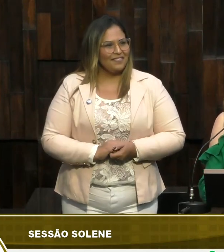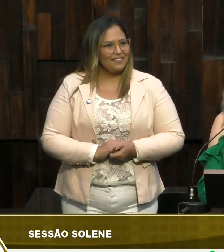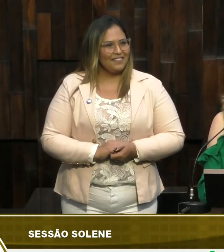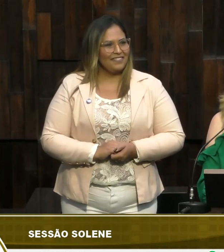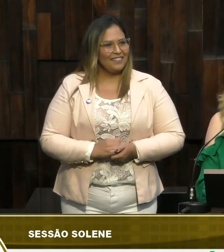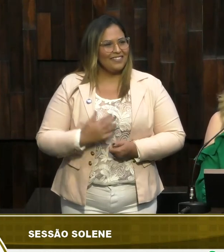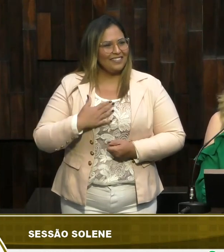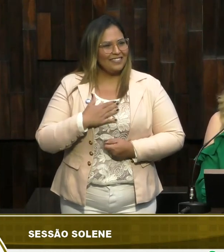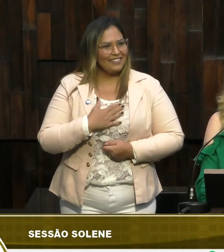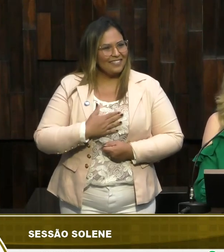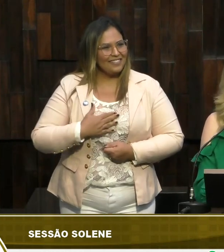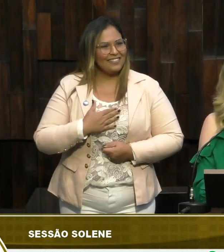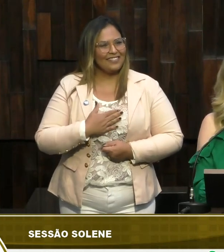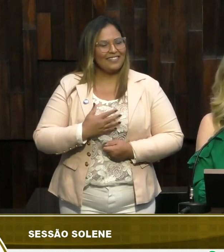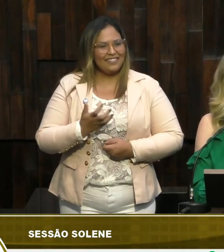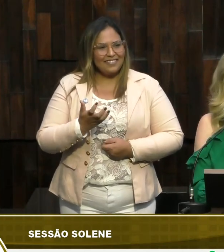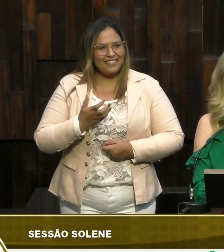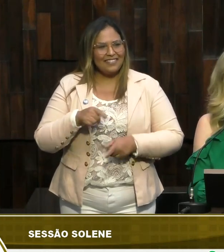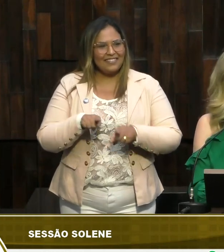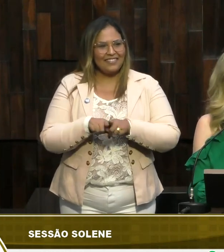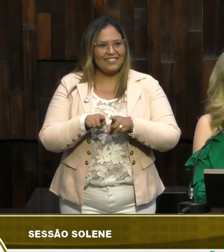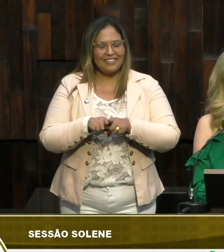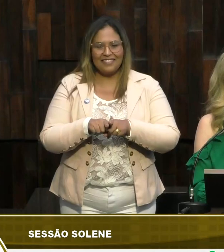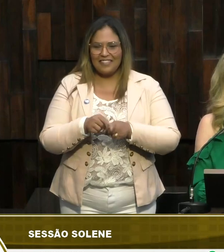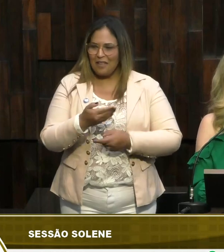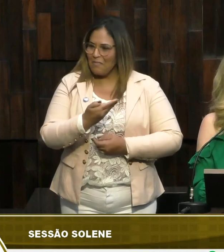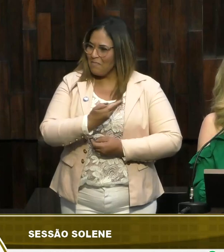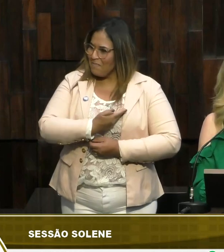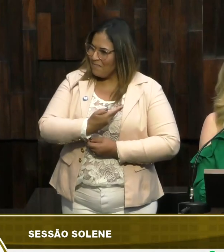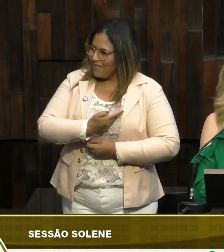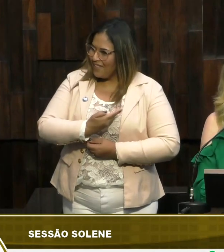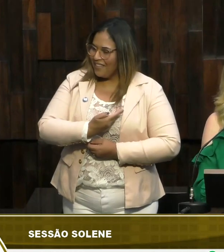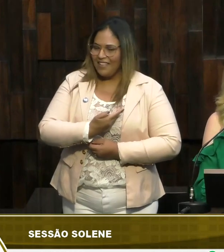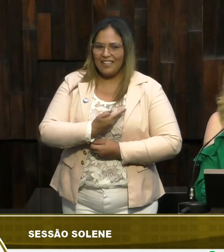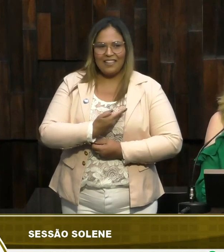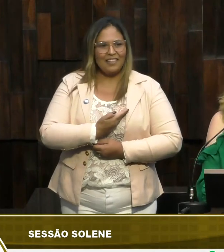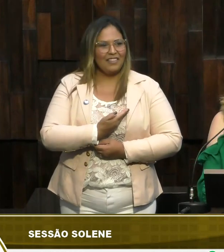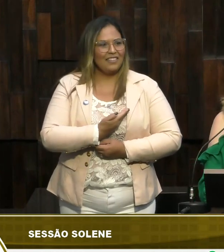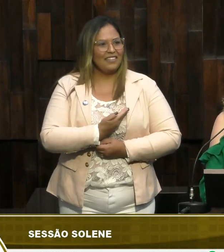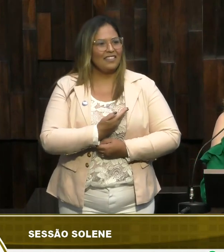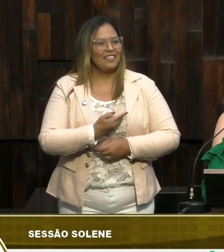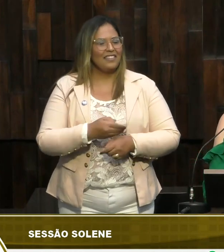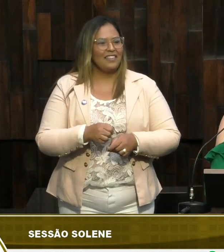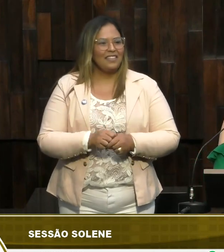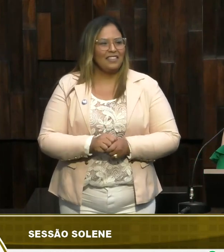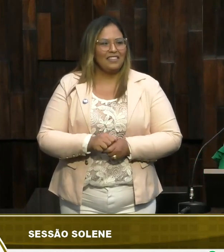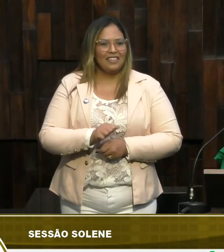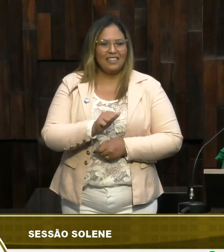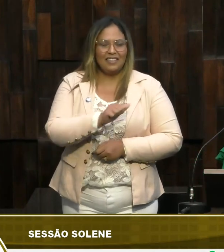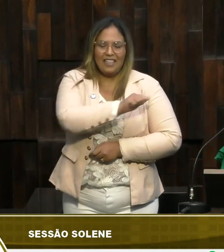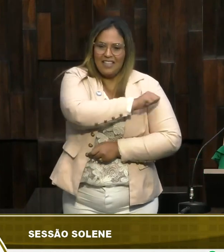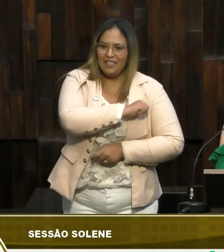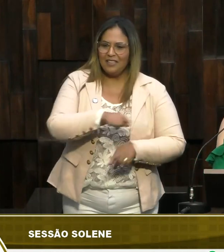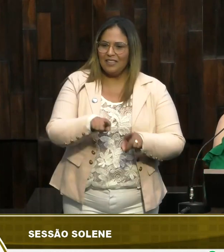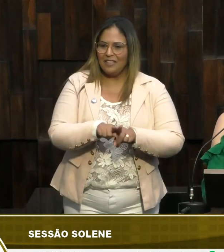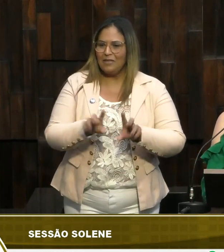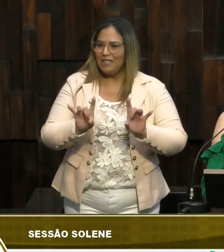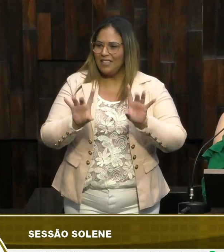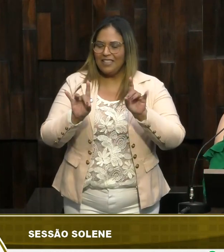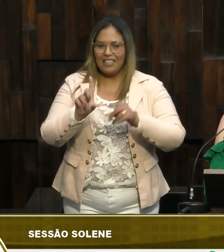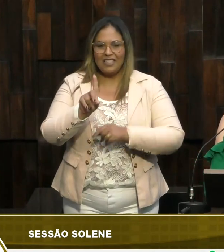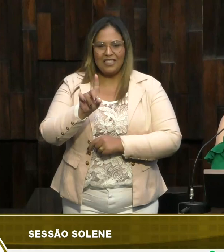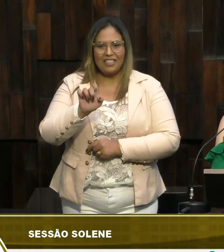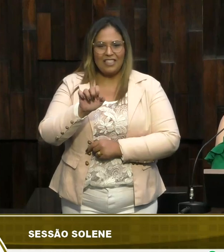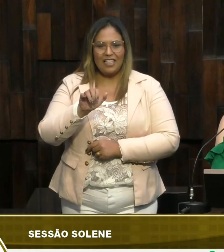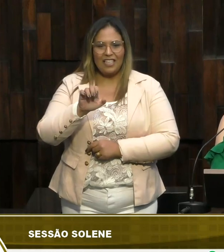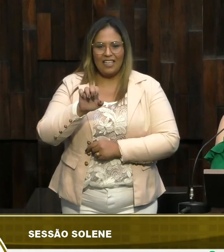Quero cumprimentar aqui todos os meus alunos, os alunos do Alexandre Prado também, em especial o